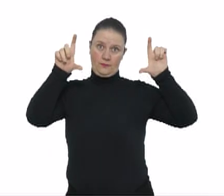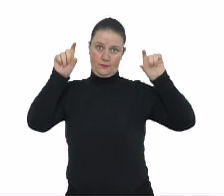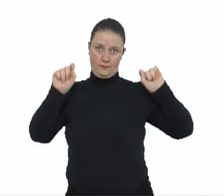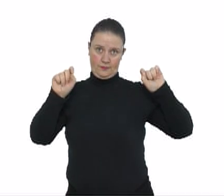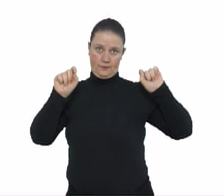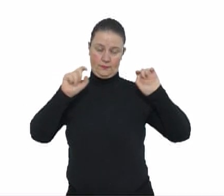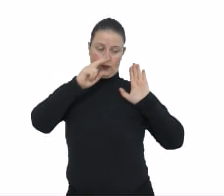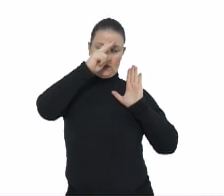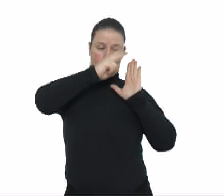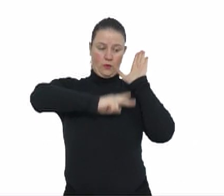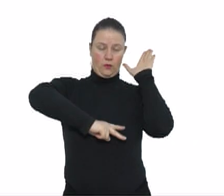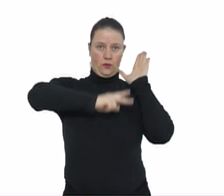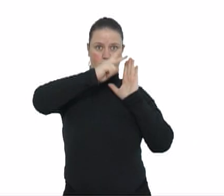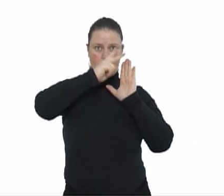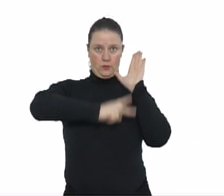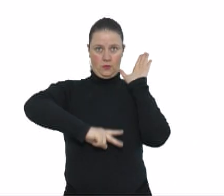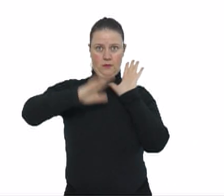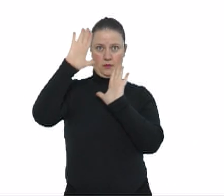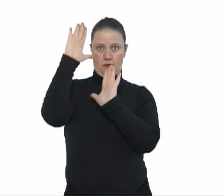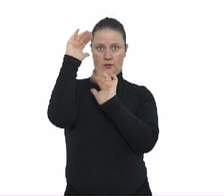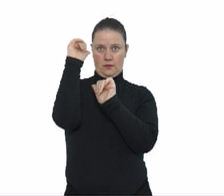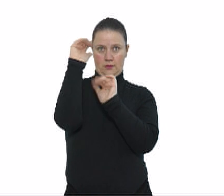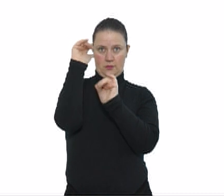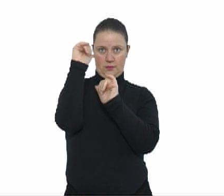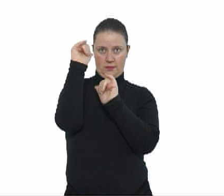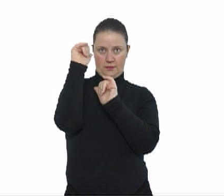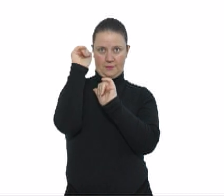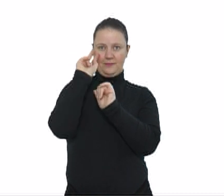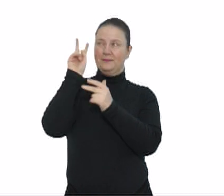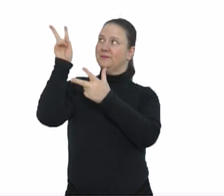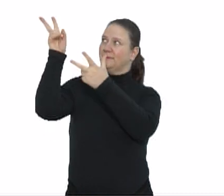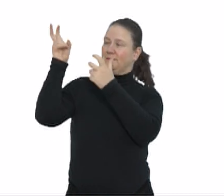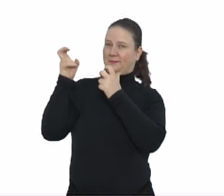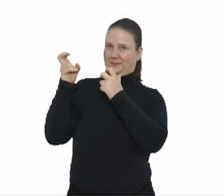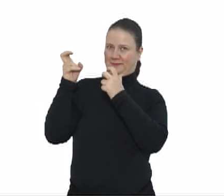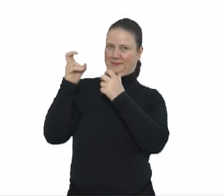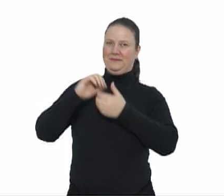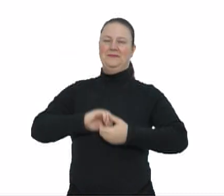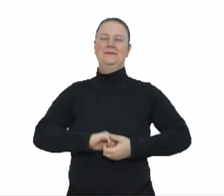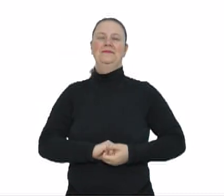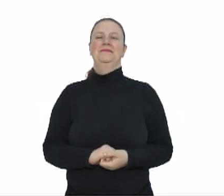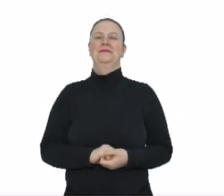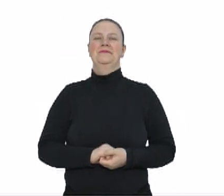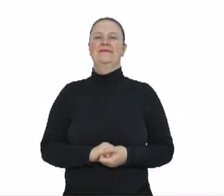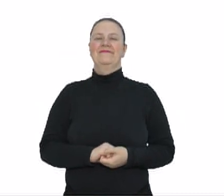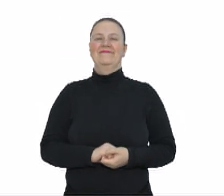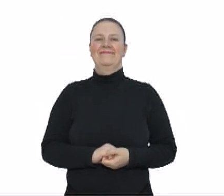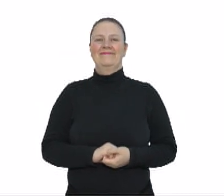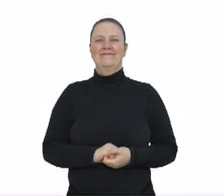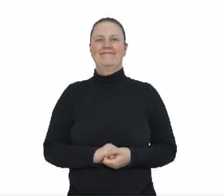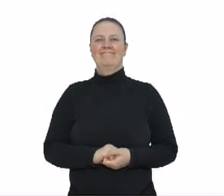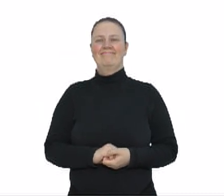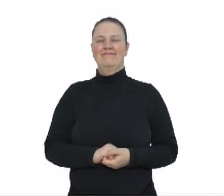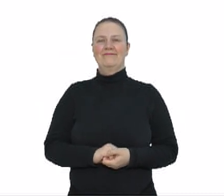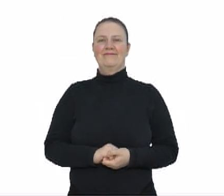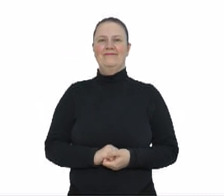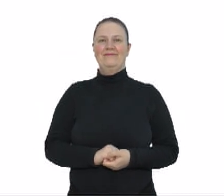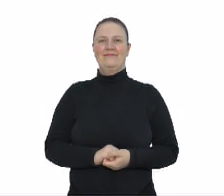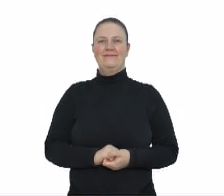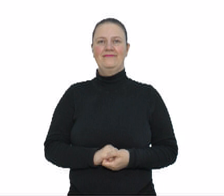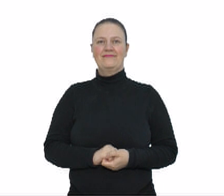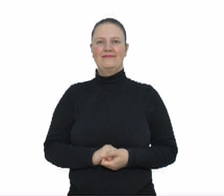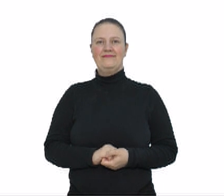viajar es marchar-se de casa, es vestir-se de louco, diciendo todo